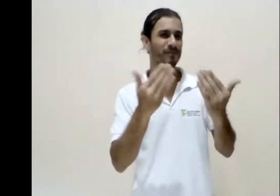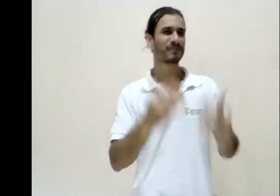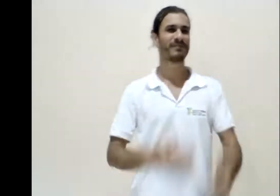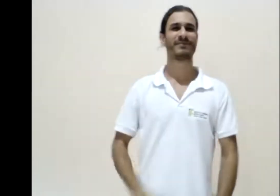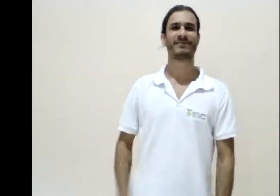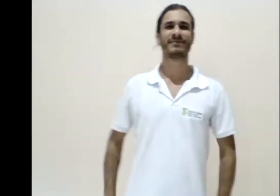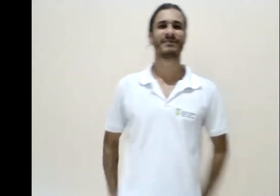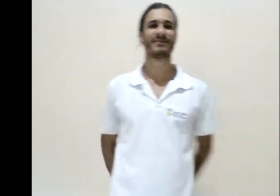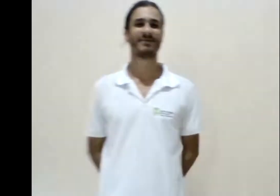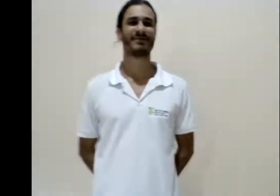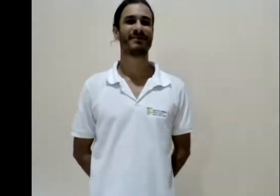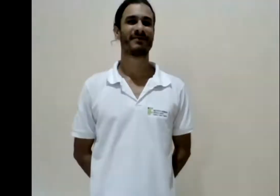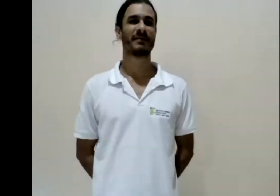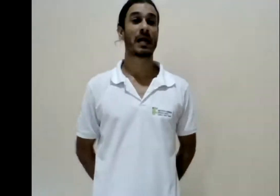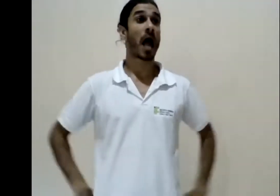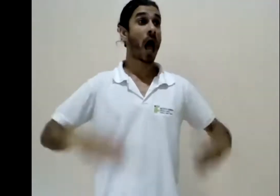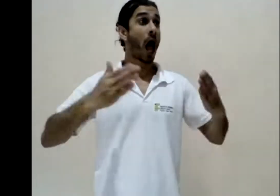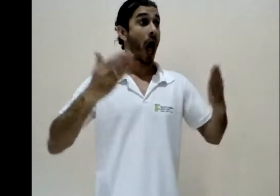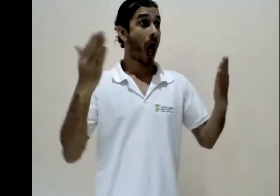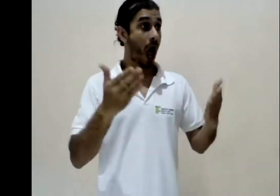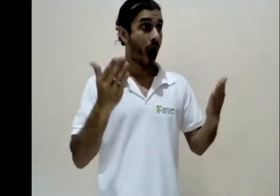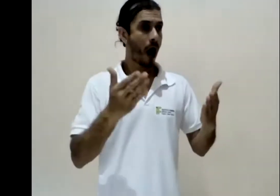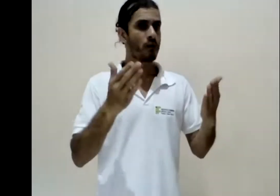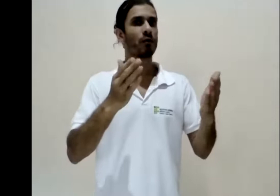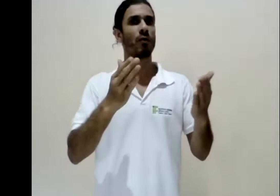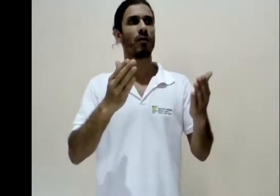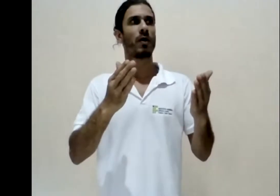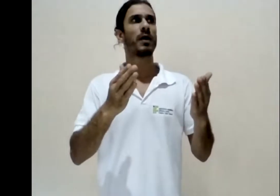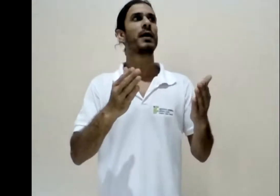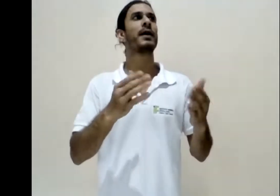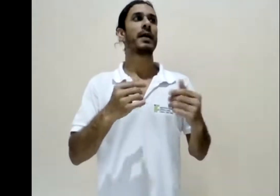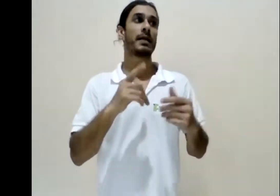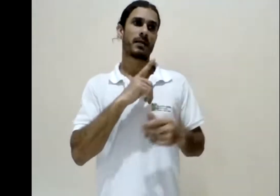pode passar para a apresentação da Dal.